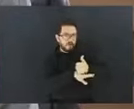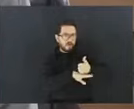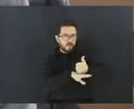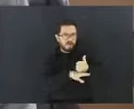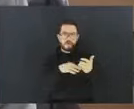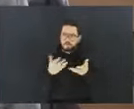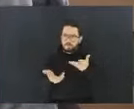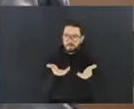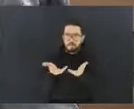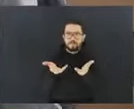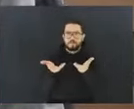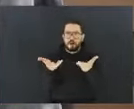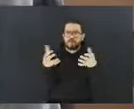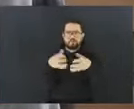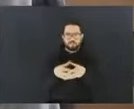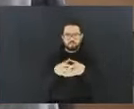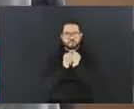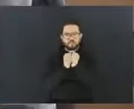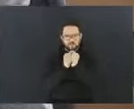Militar. Muito obrigado.